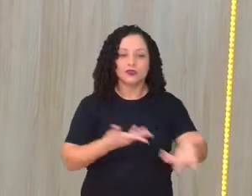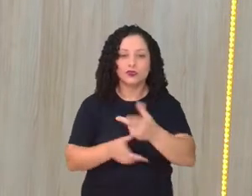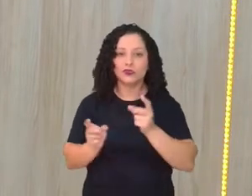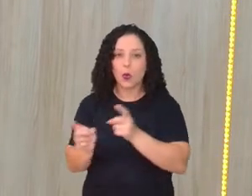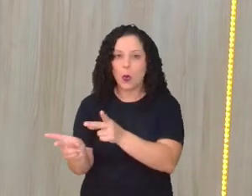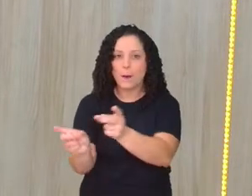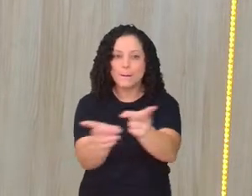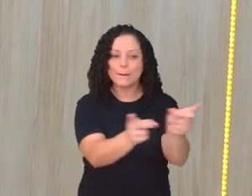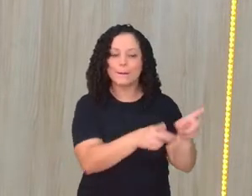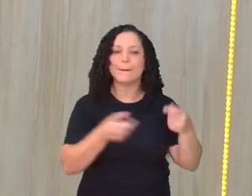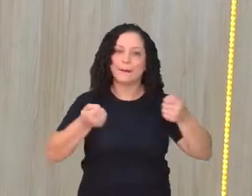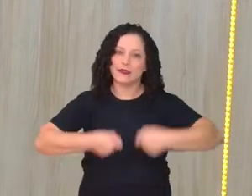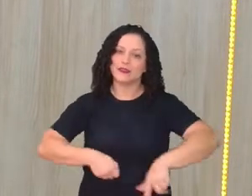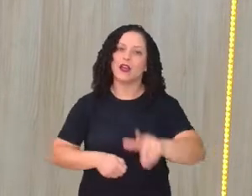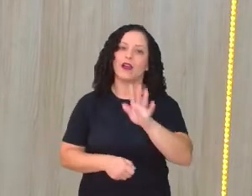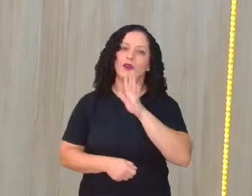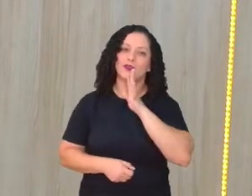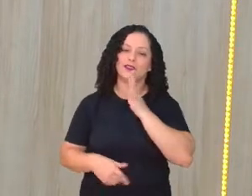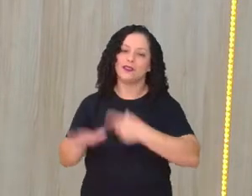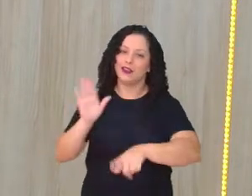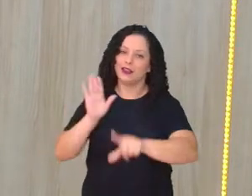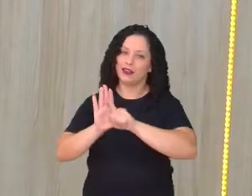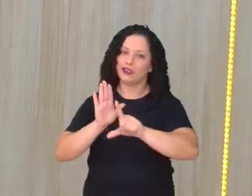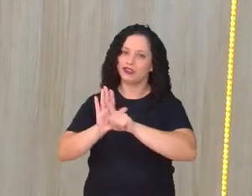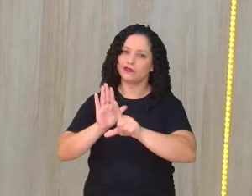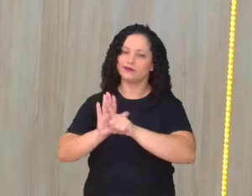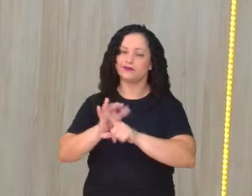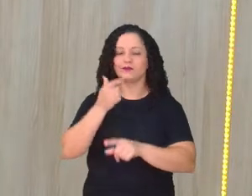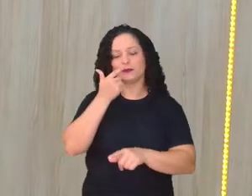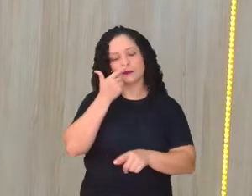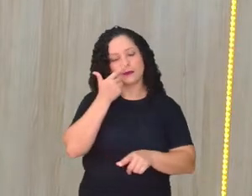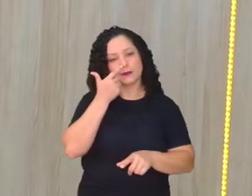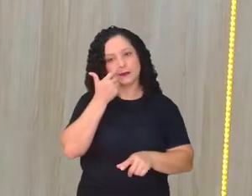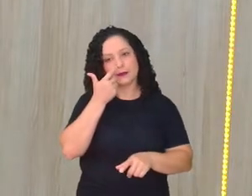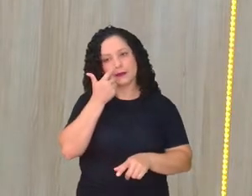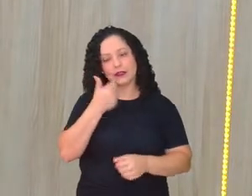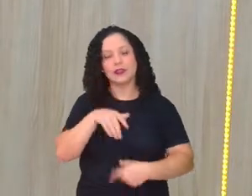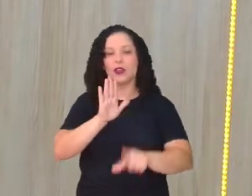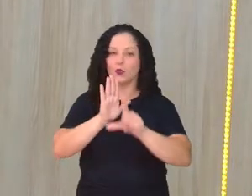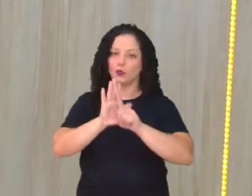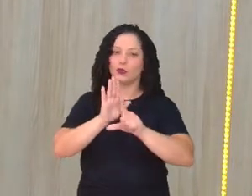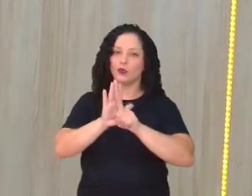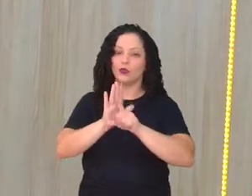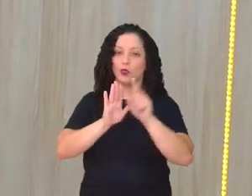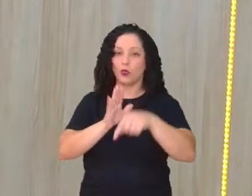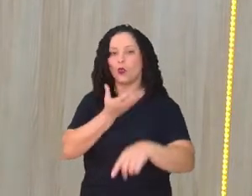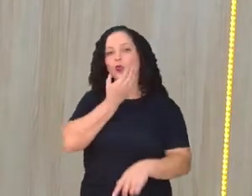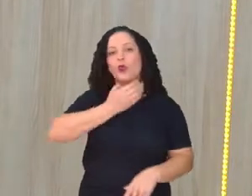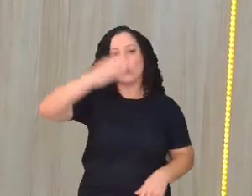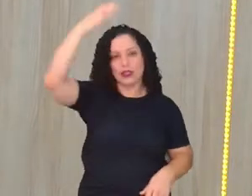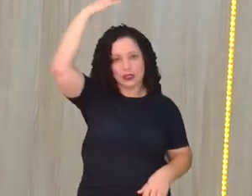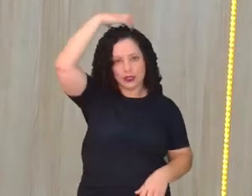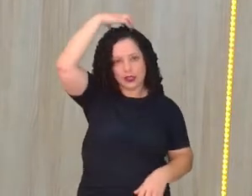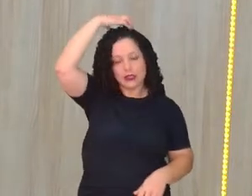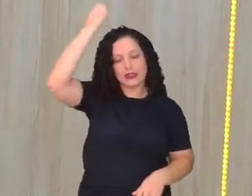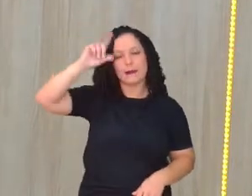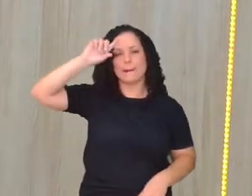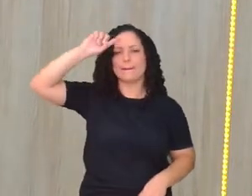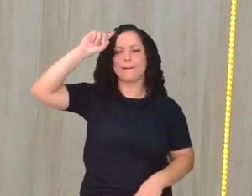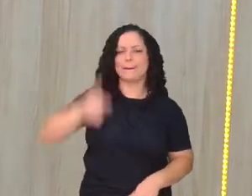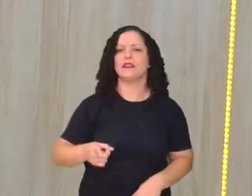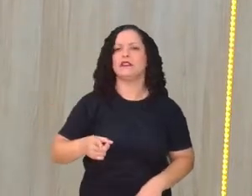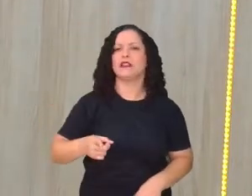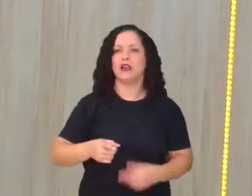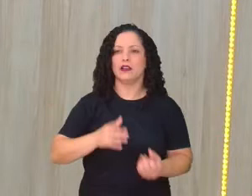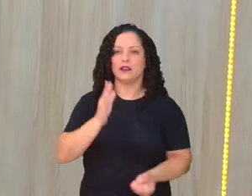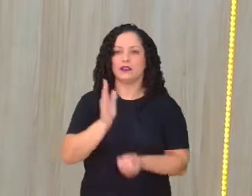o pessoal tinha que conhecer as leis. Mandou que fosse erigida ali, ó, erguida, né? Uma